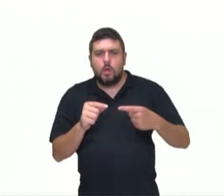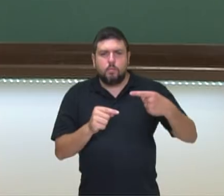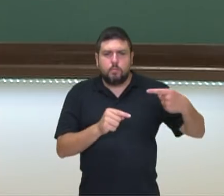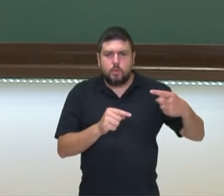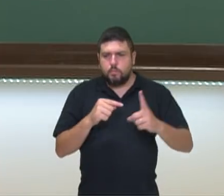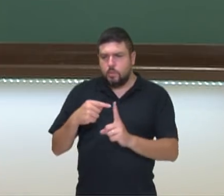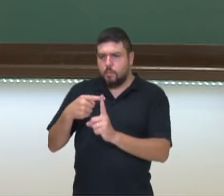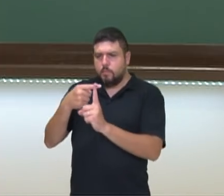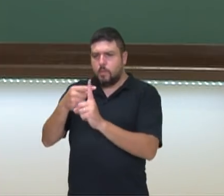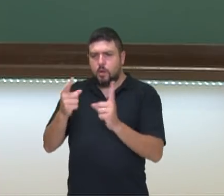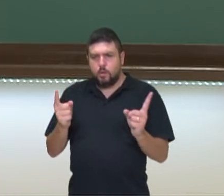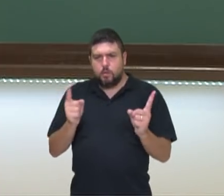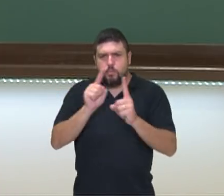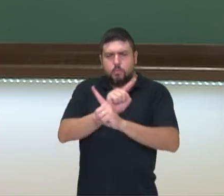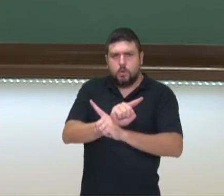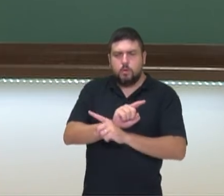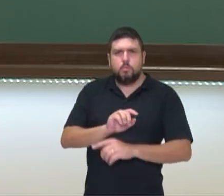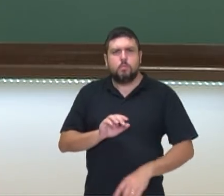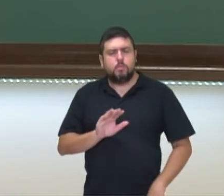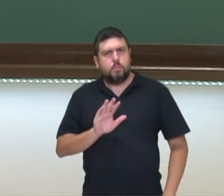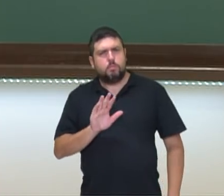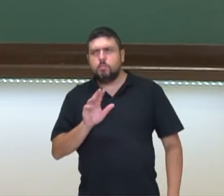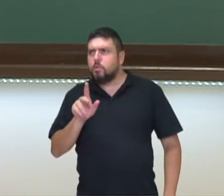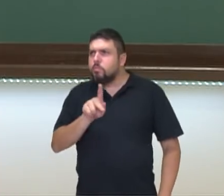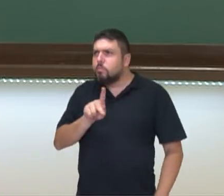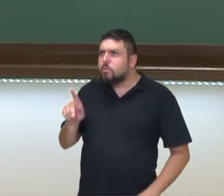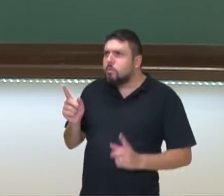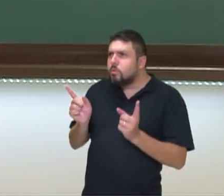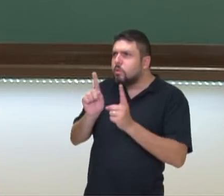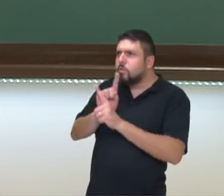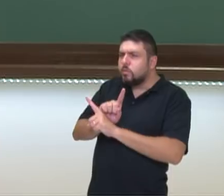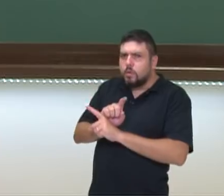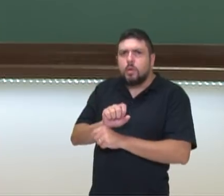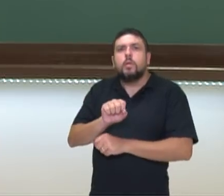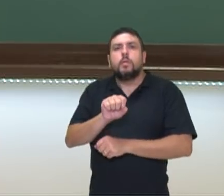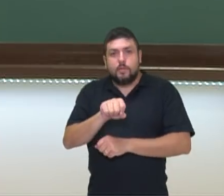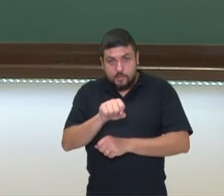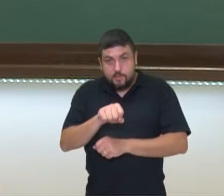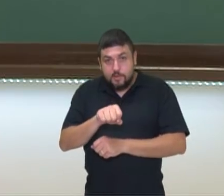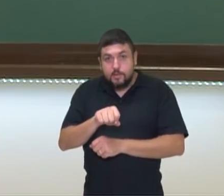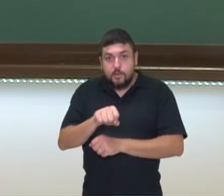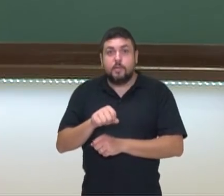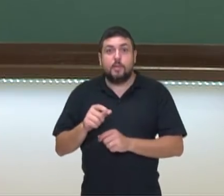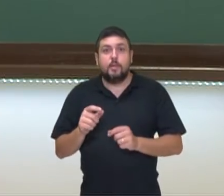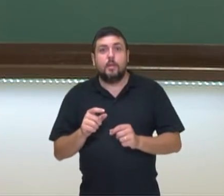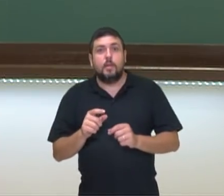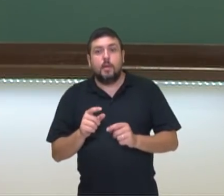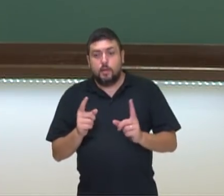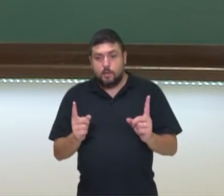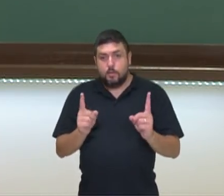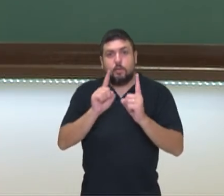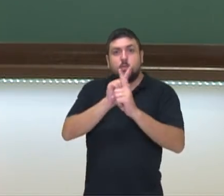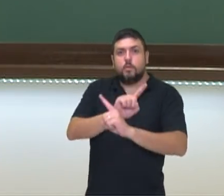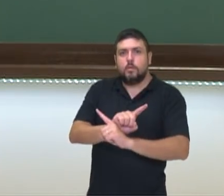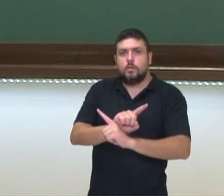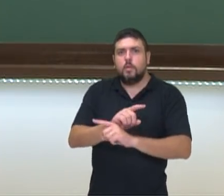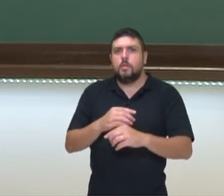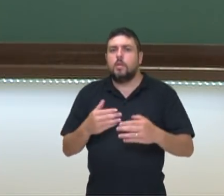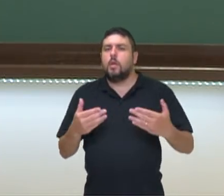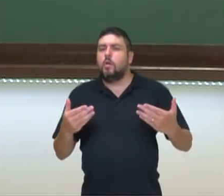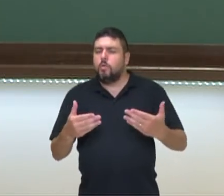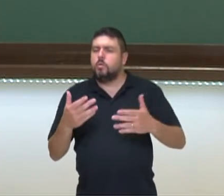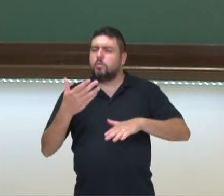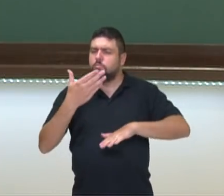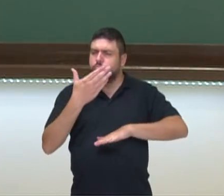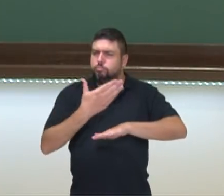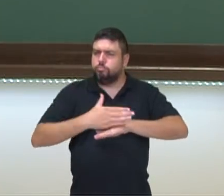subtração. Professora, operação inversa? Sim, porque elas se complementam, elas são inversas, certo? E a gente vai fazer bastante